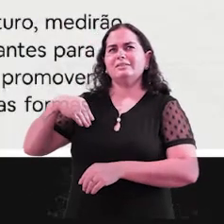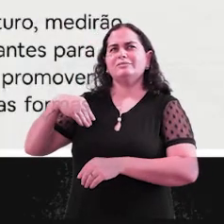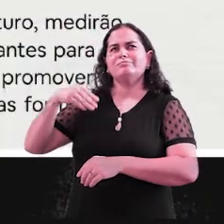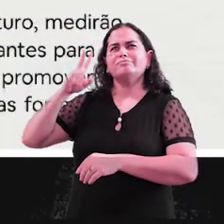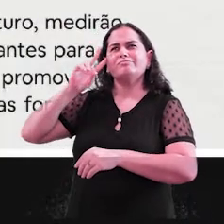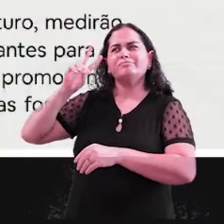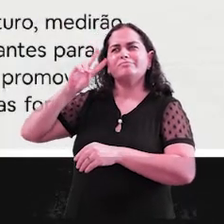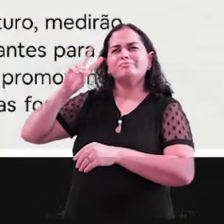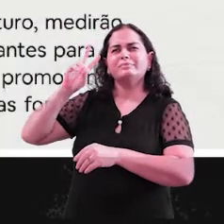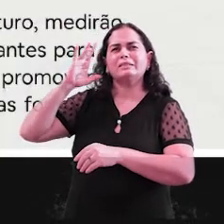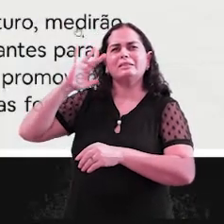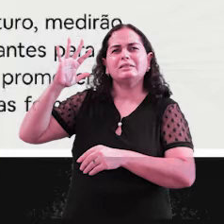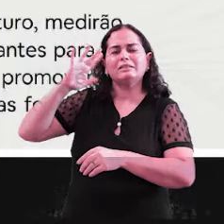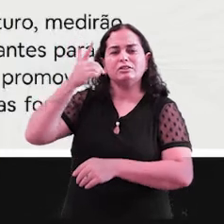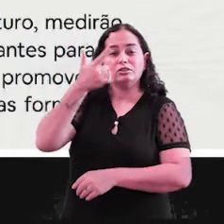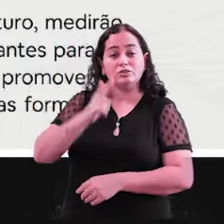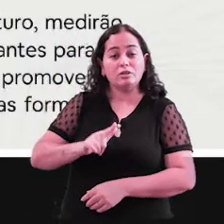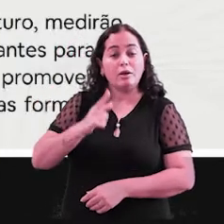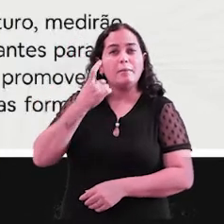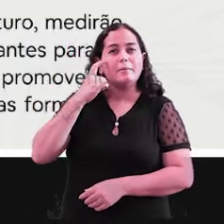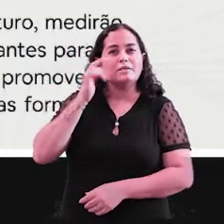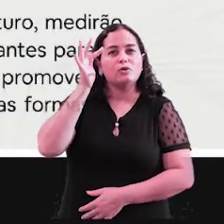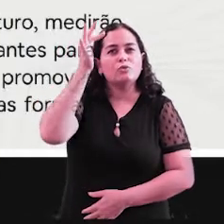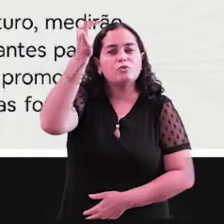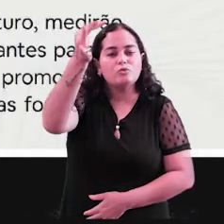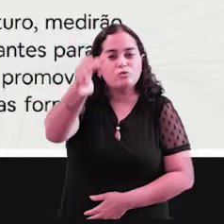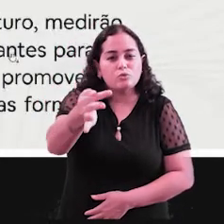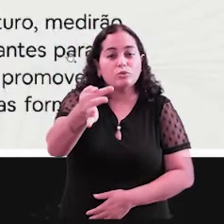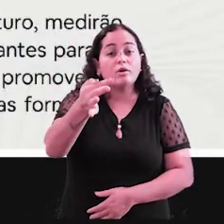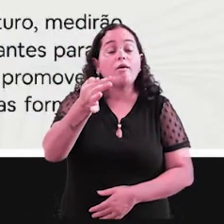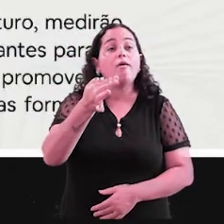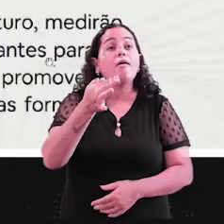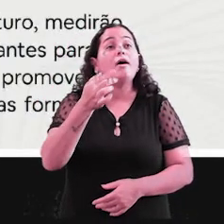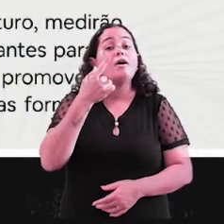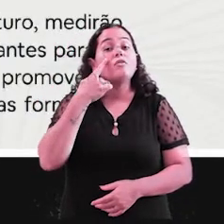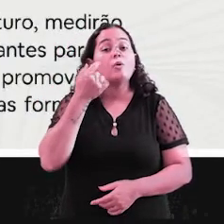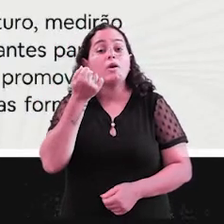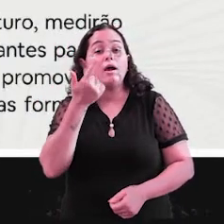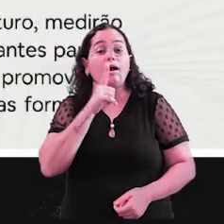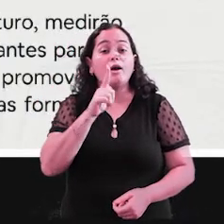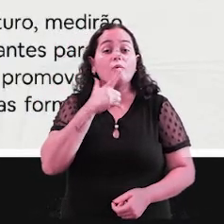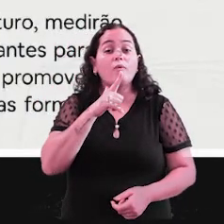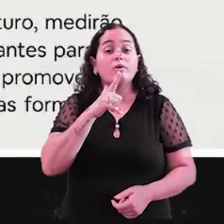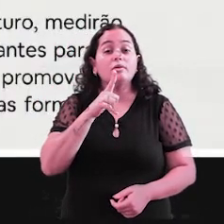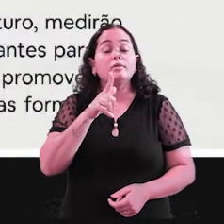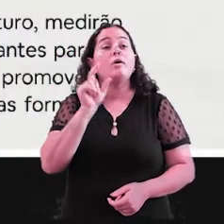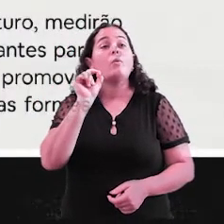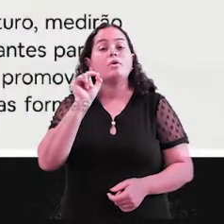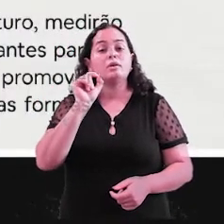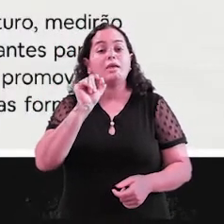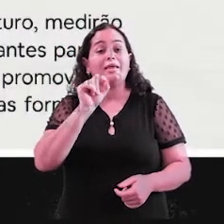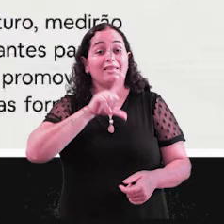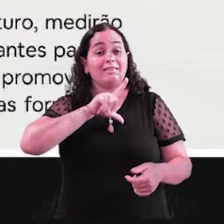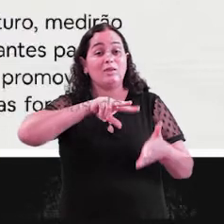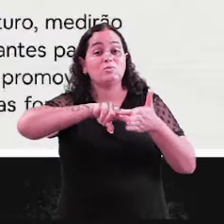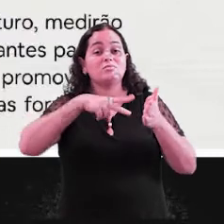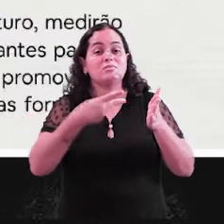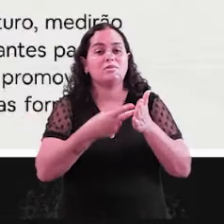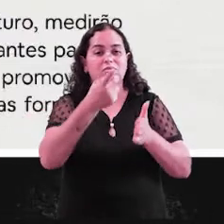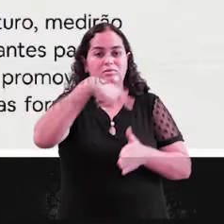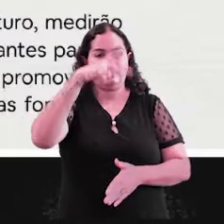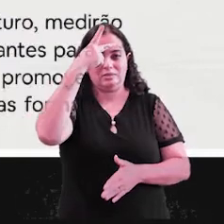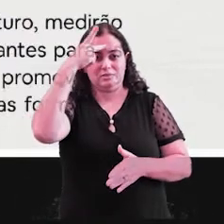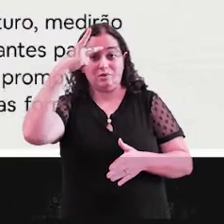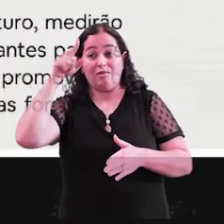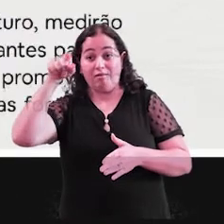e inseridos no futuro medirão suas conquistas à medida que forem relevantes para as pessoas,